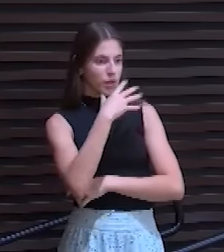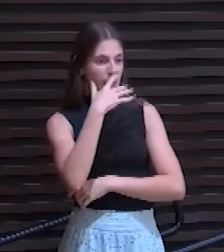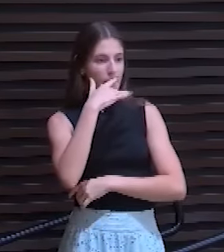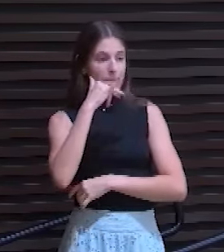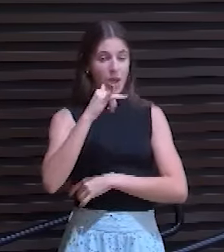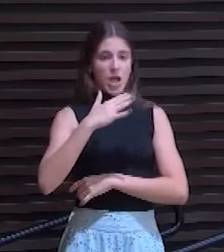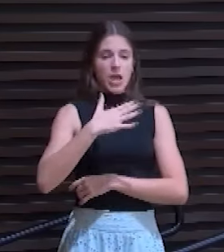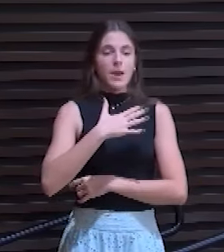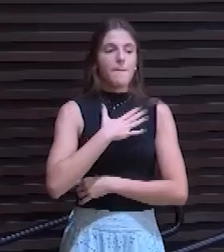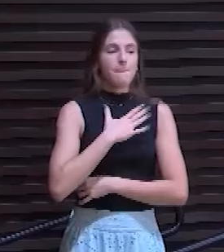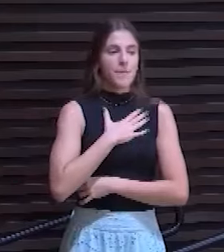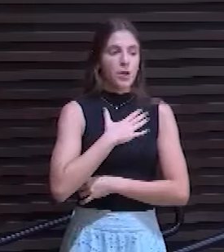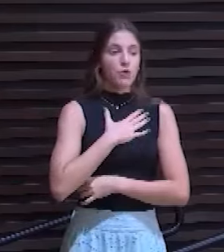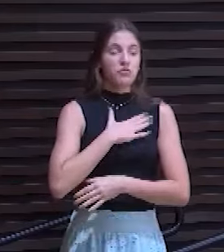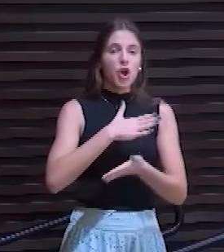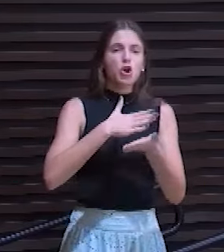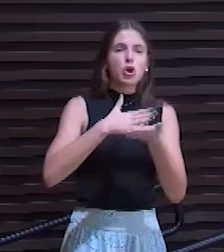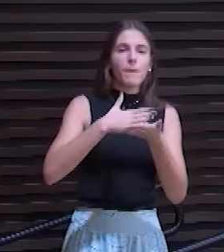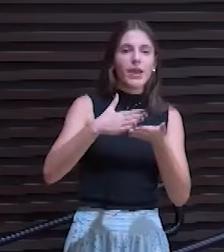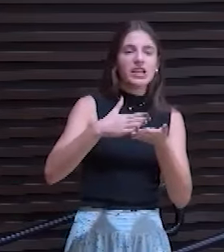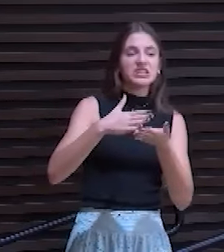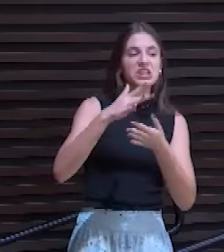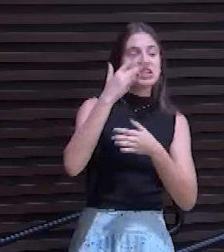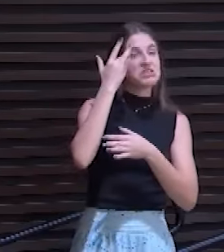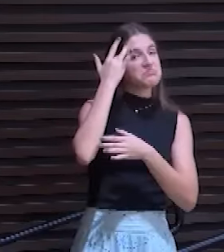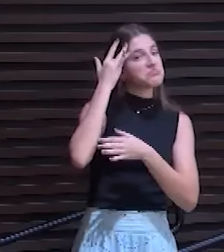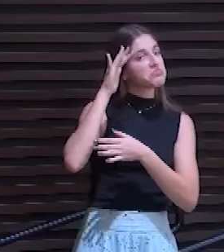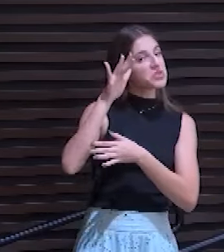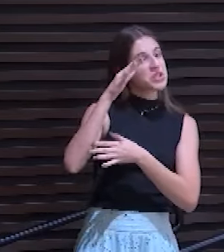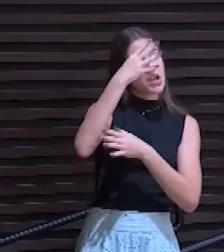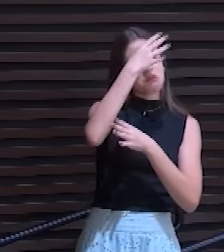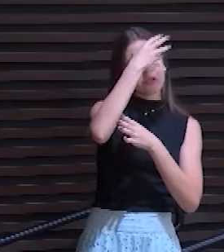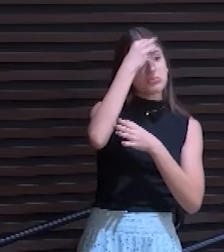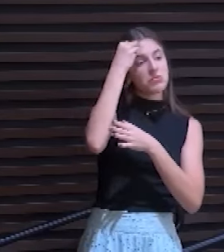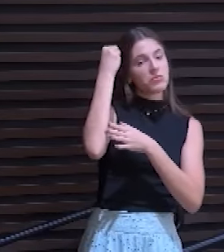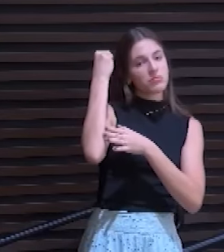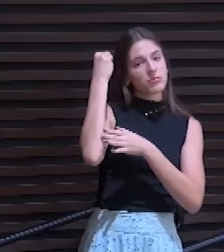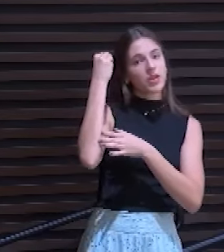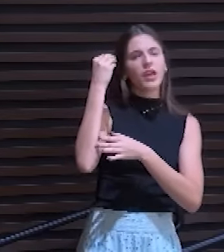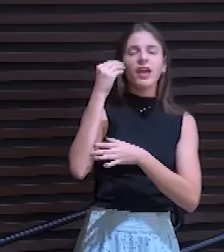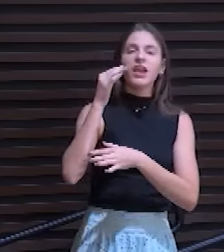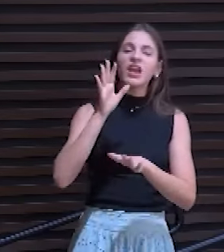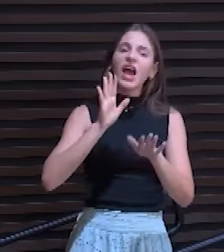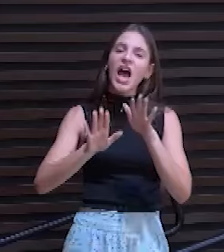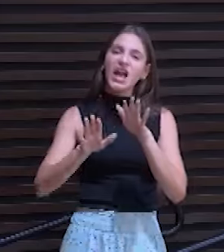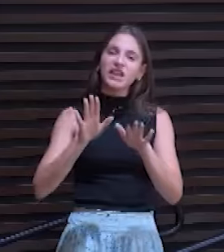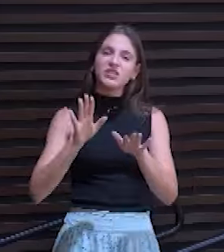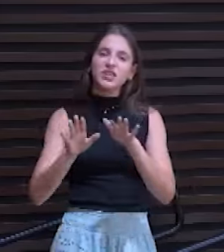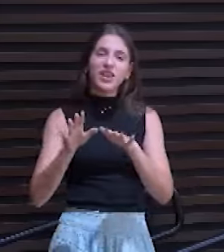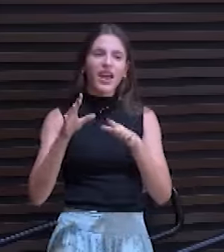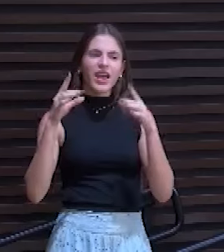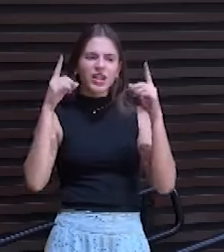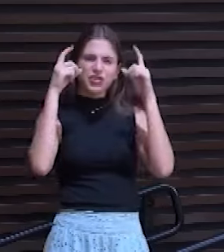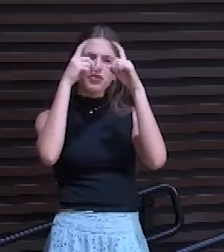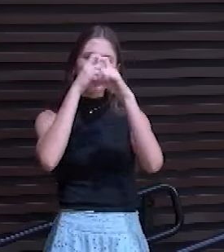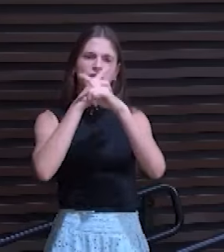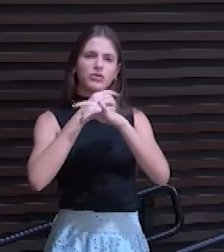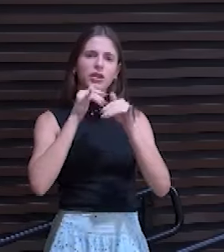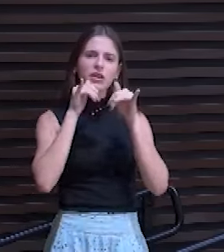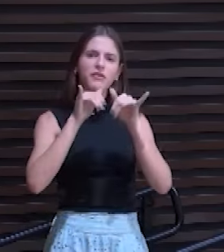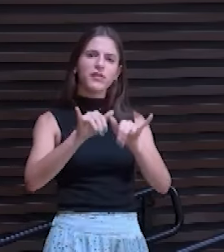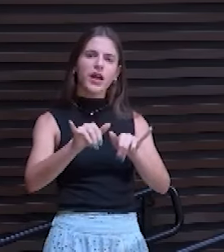vezes inconsciente. E é raro que seja declarada abertamente. Que quando nós perguntamos, quando